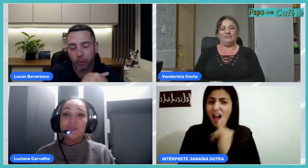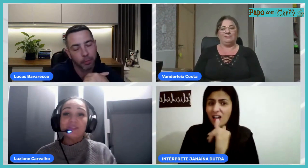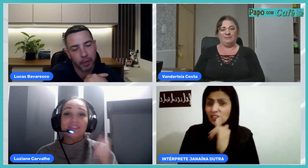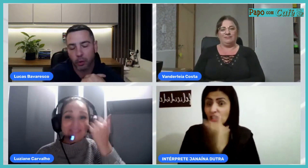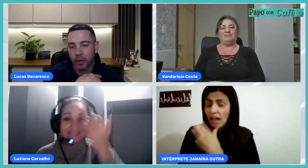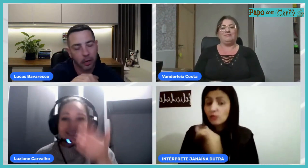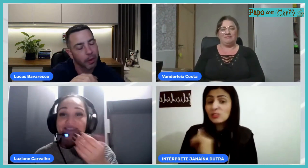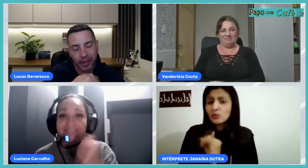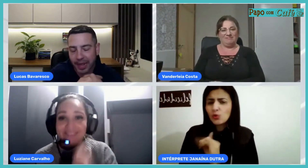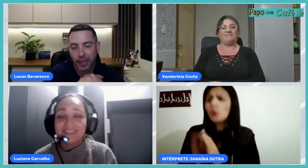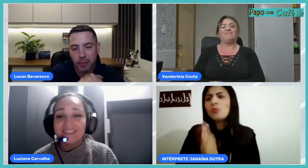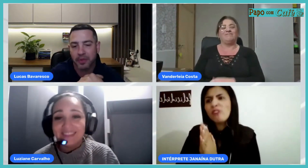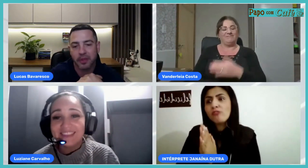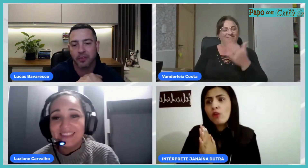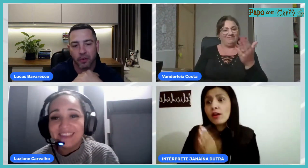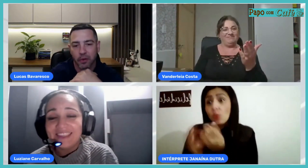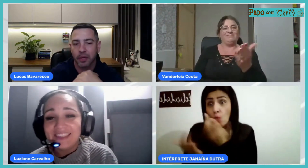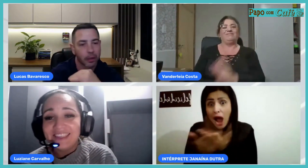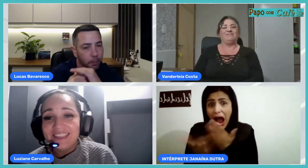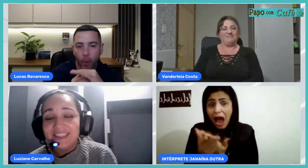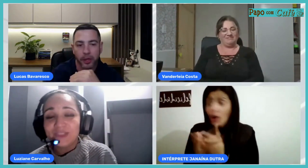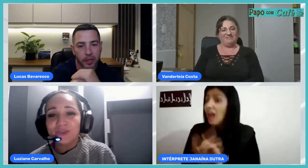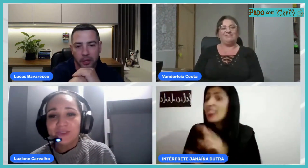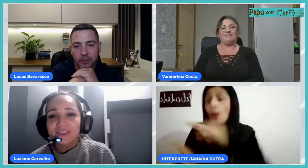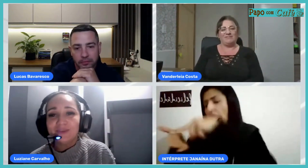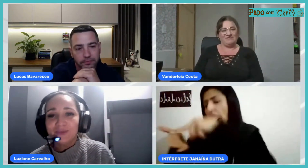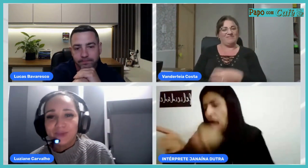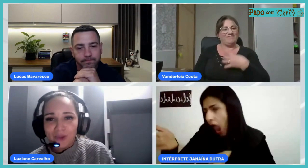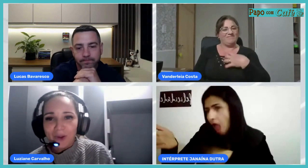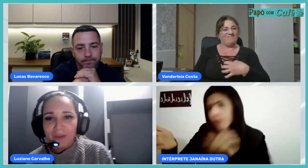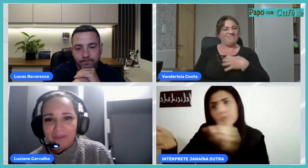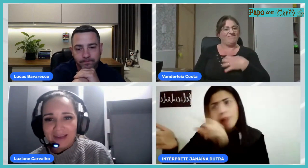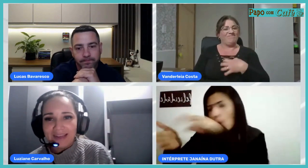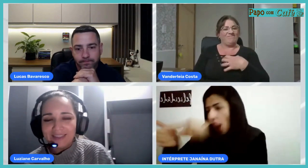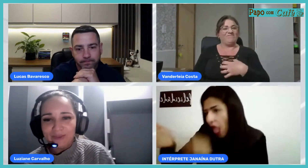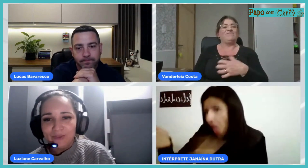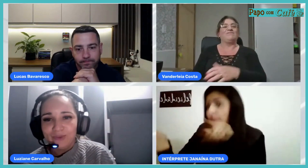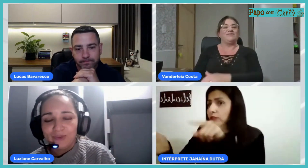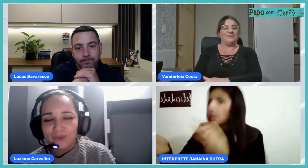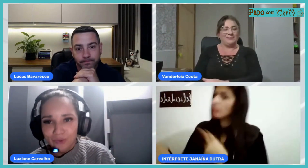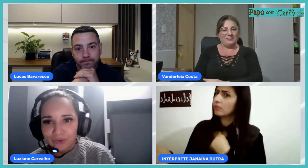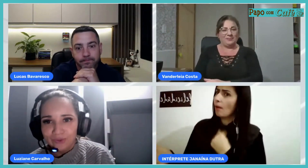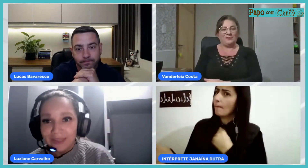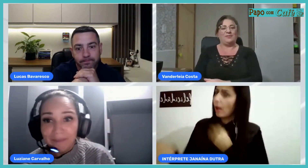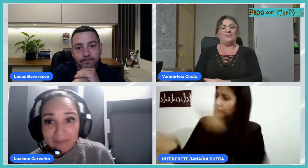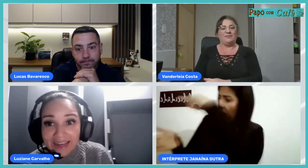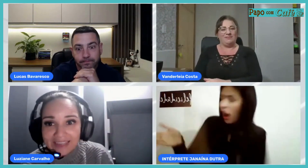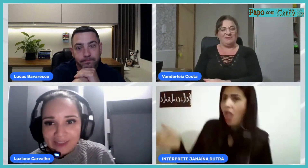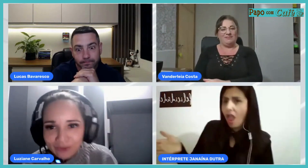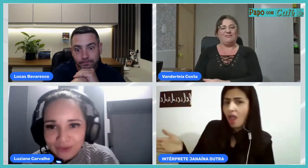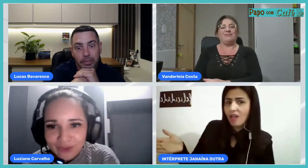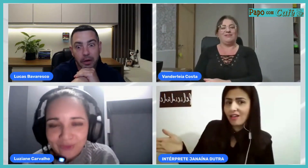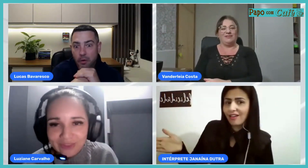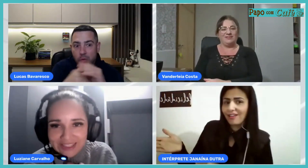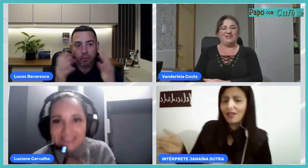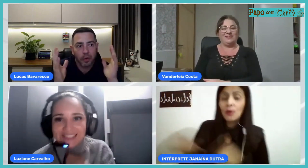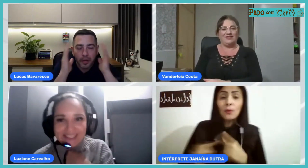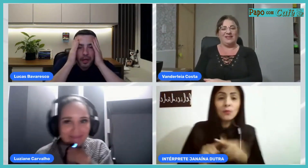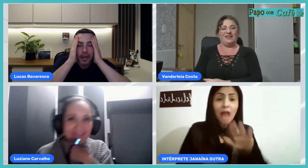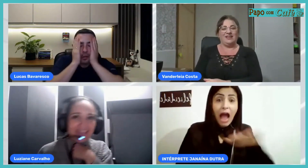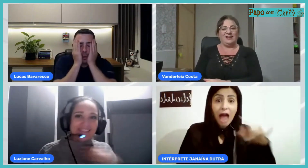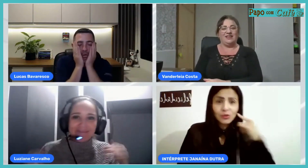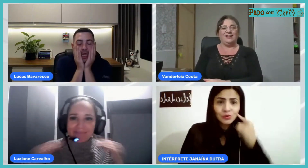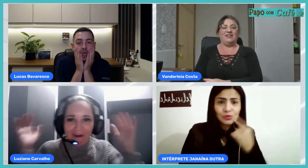Fique bravo comigo ou não, é inadmissível. Não isso pode. Não só para alunos surdos, né? Para alunos